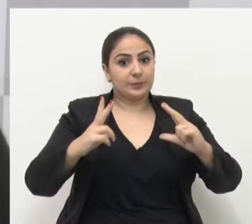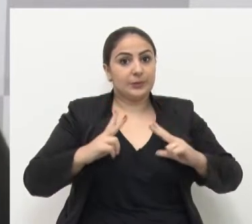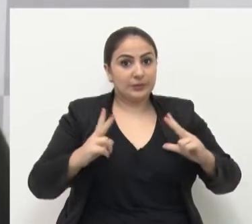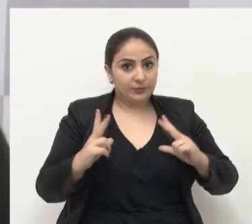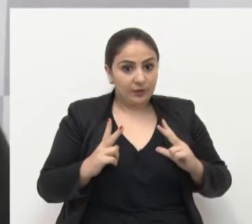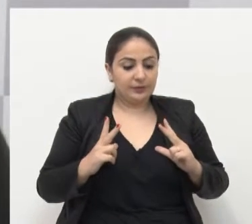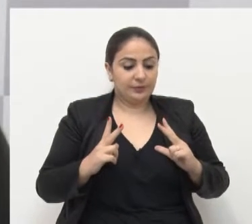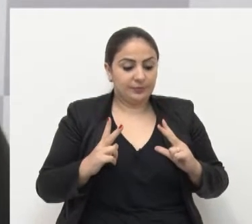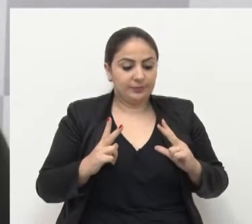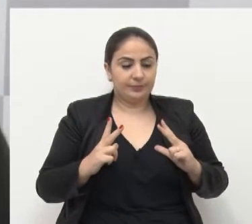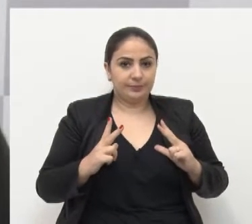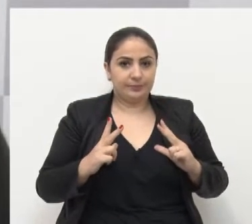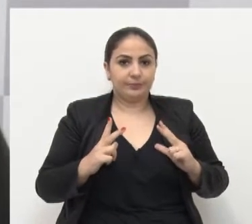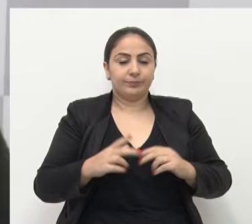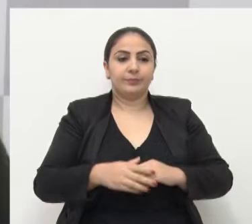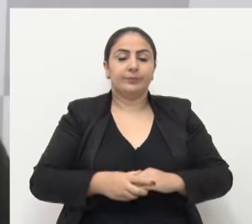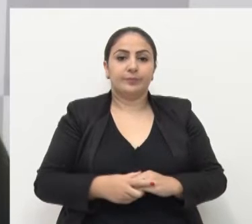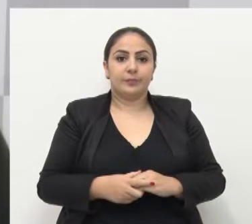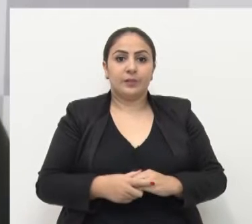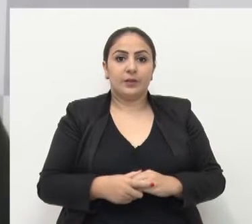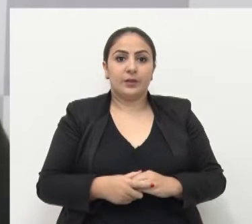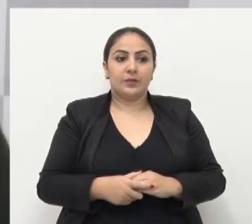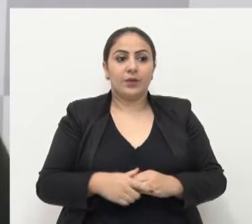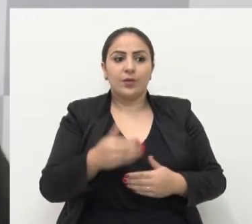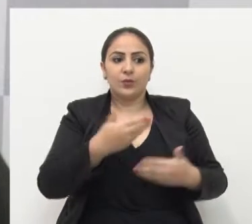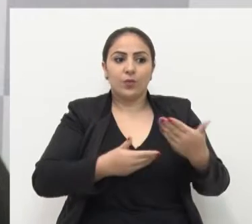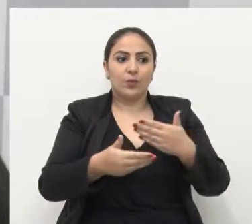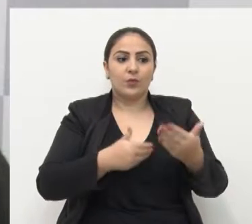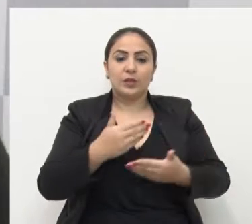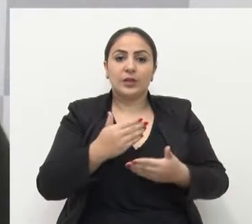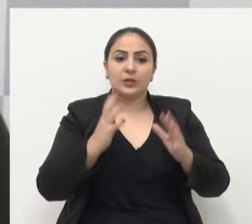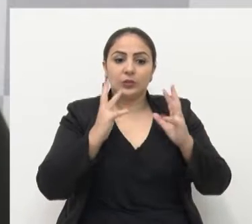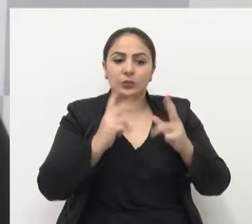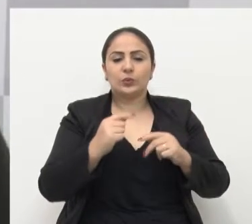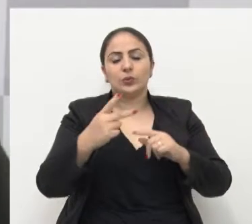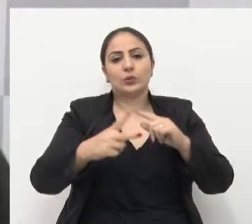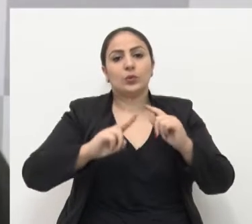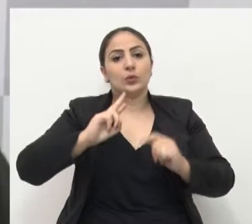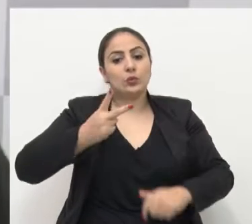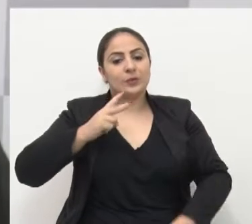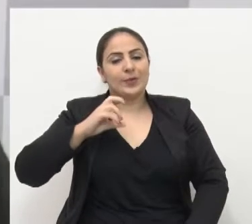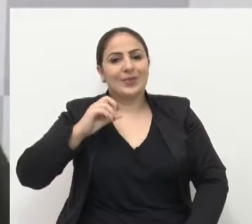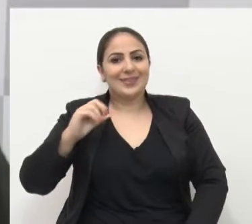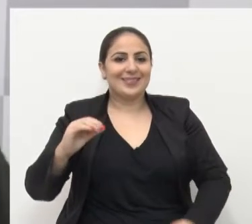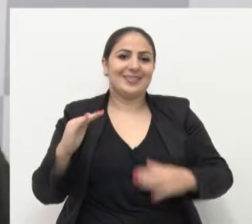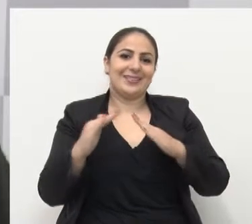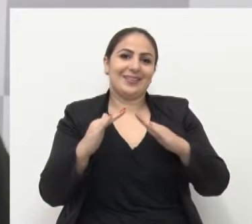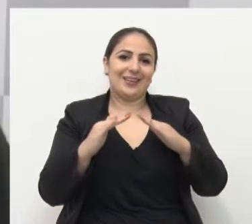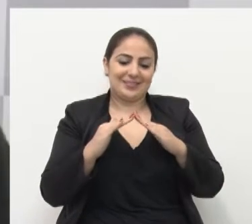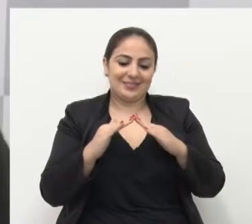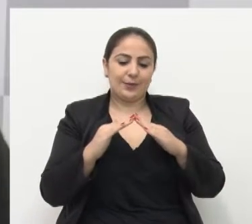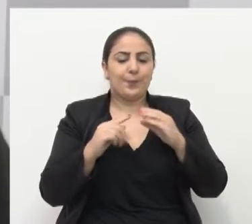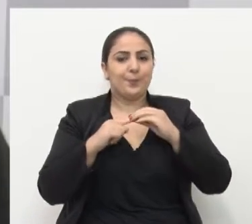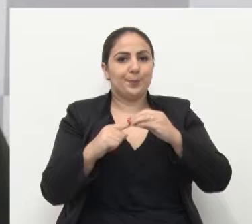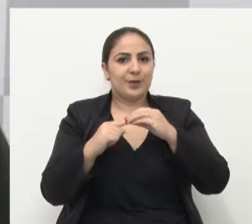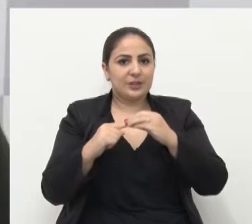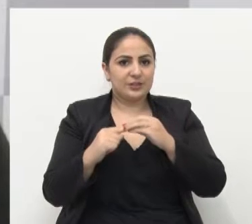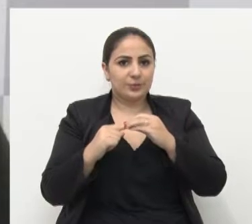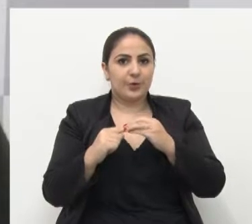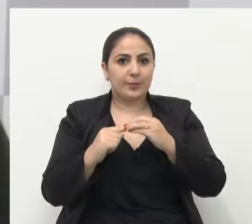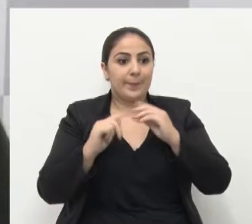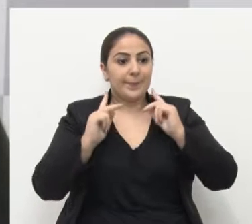privada certo ou incerto privada que vai envolver nada mais nada menos que duas mil e quinhentas casas né